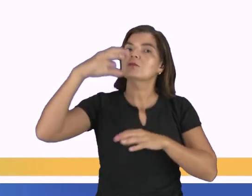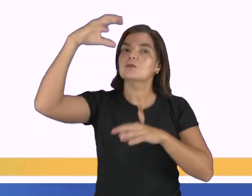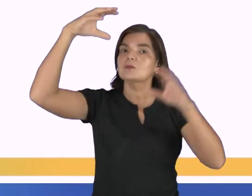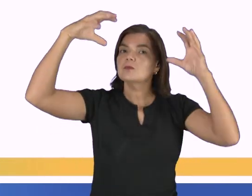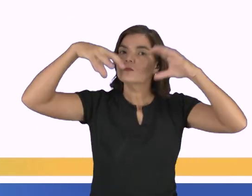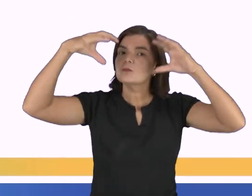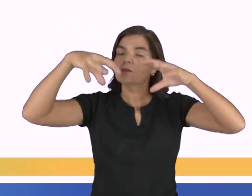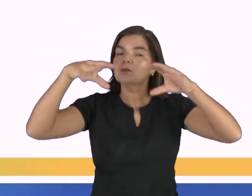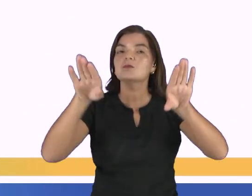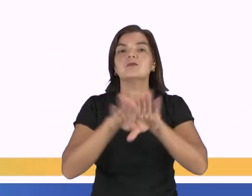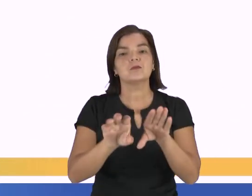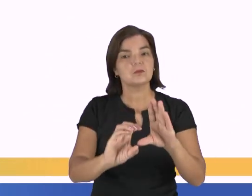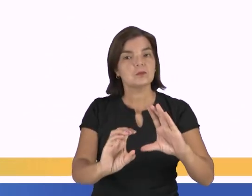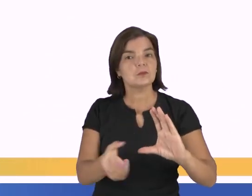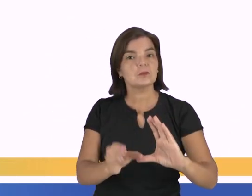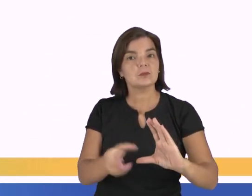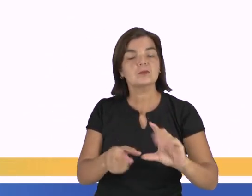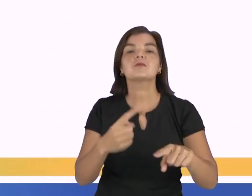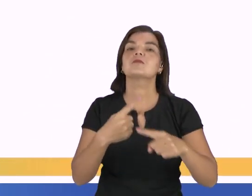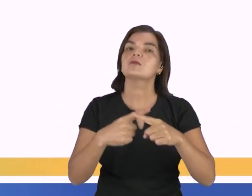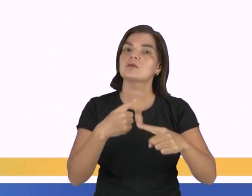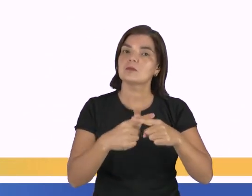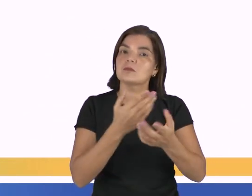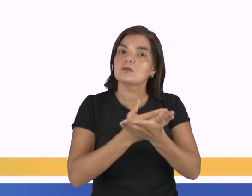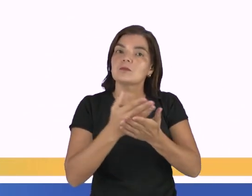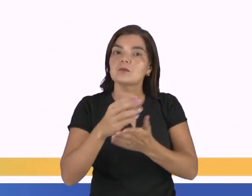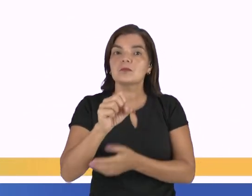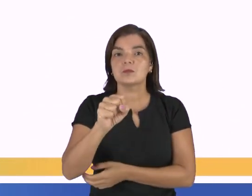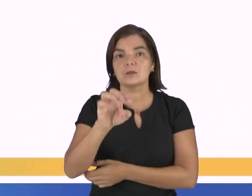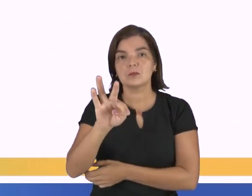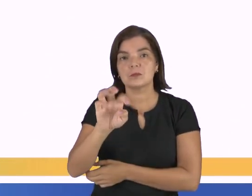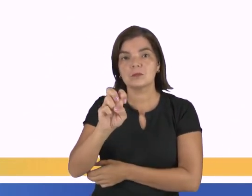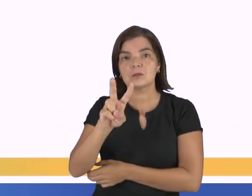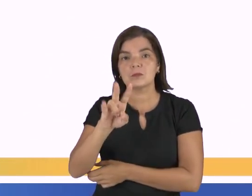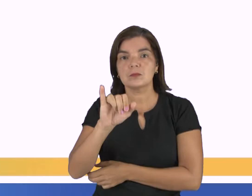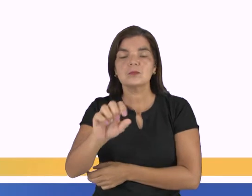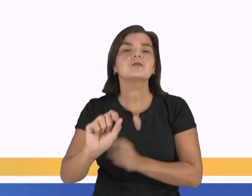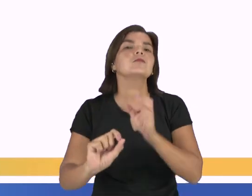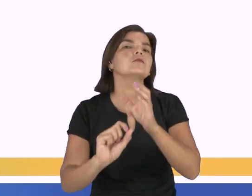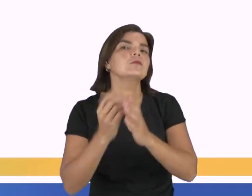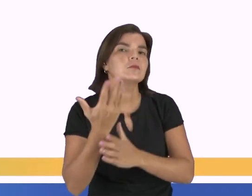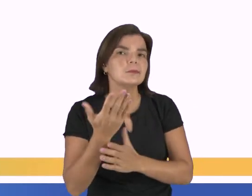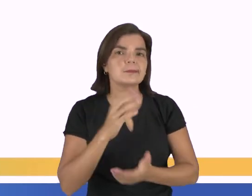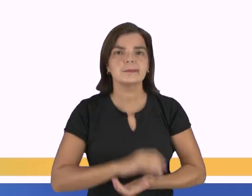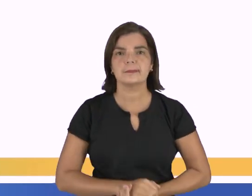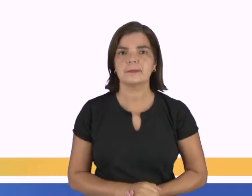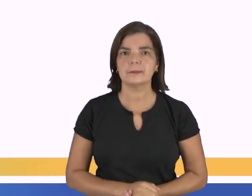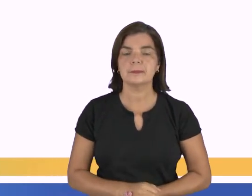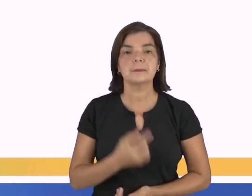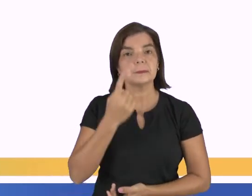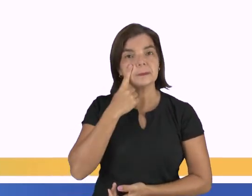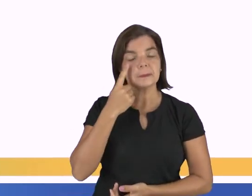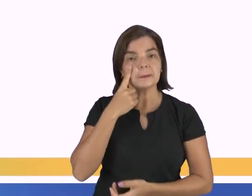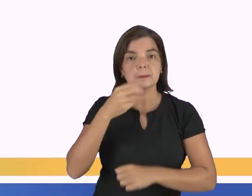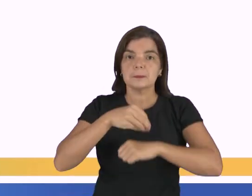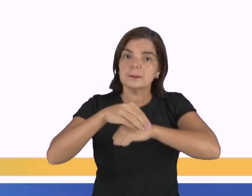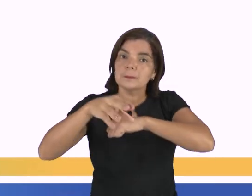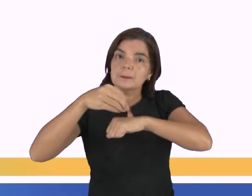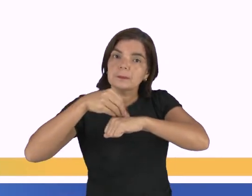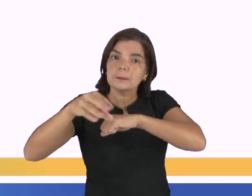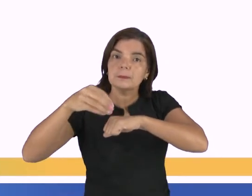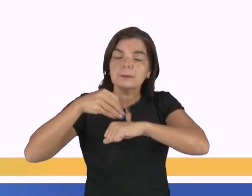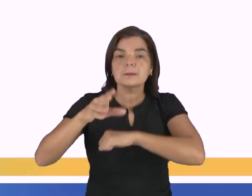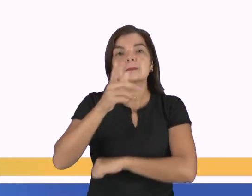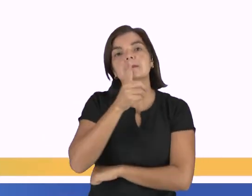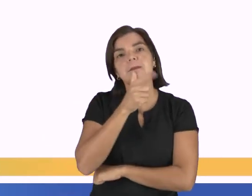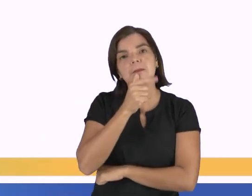para a pia. É bem interessante porque é a aplicação do princípio de Steve. Então o que acontece? Tu vai ter essa distribuição da